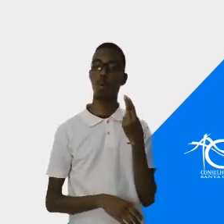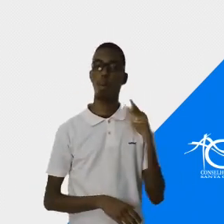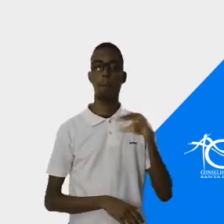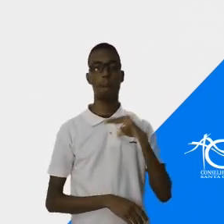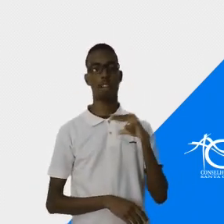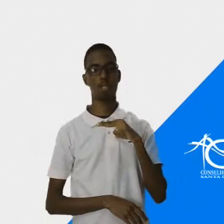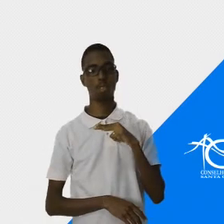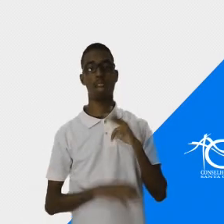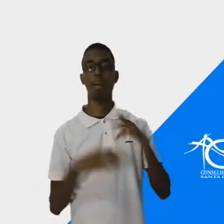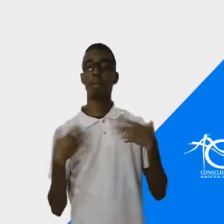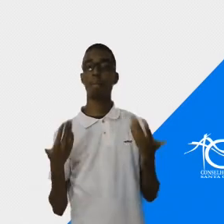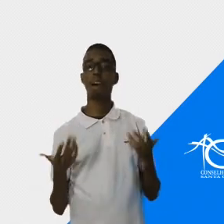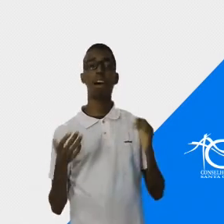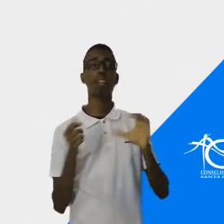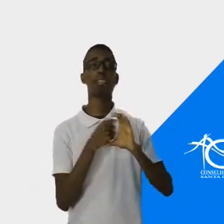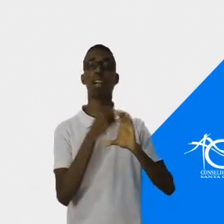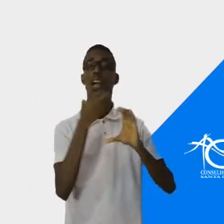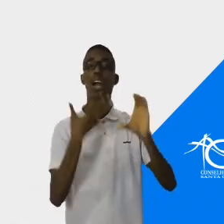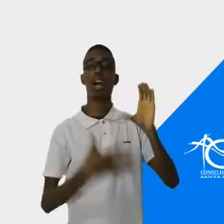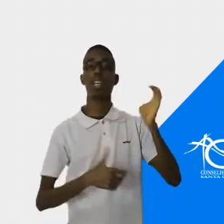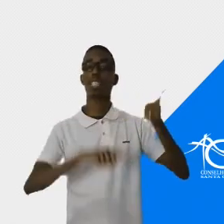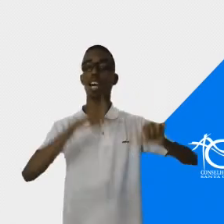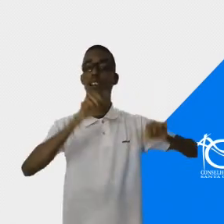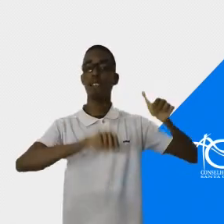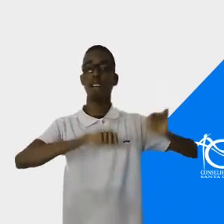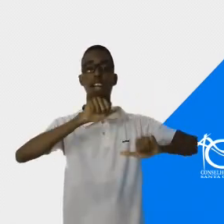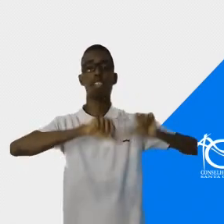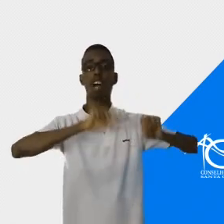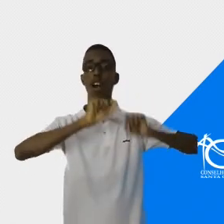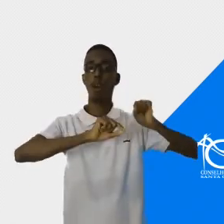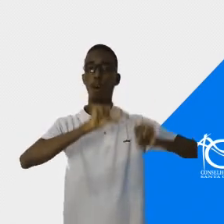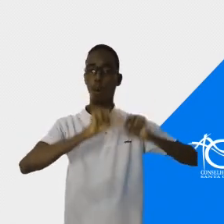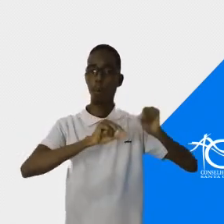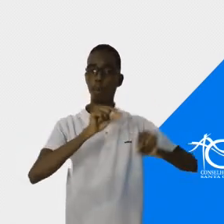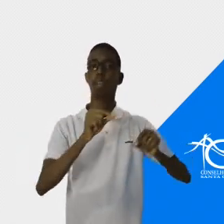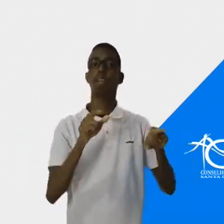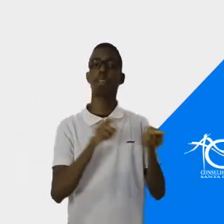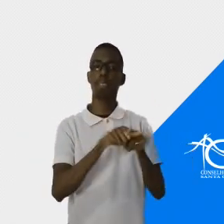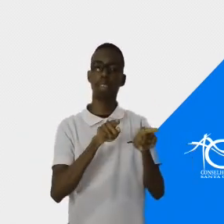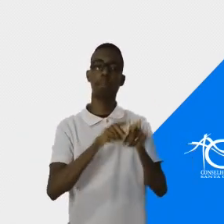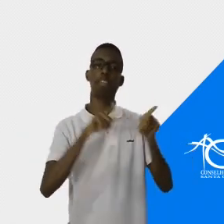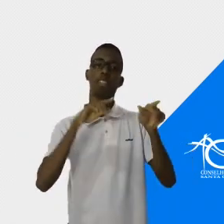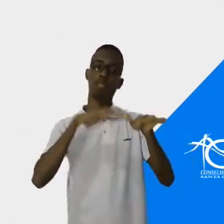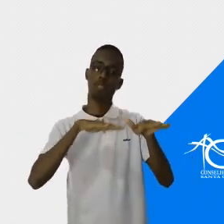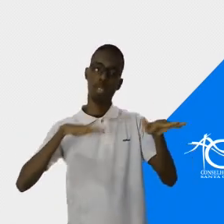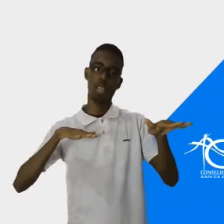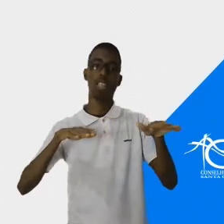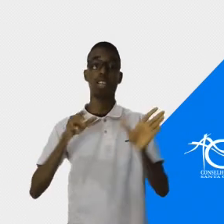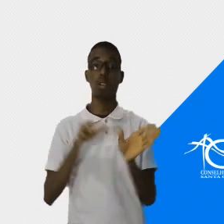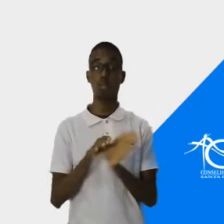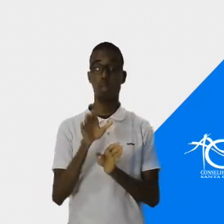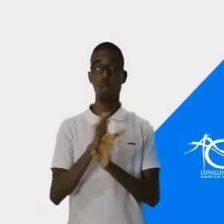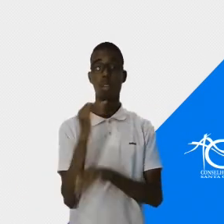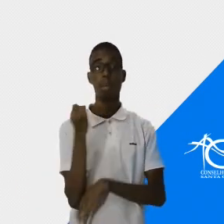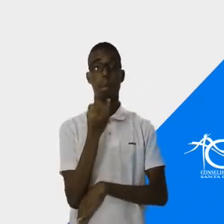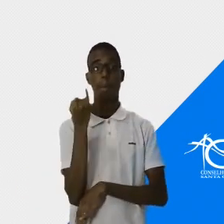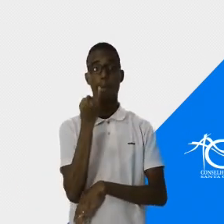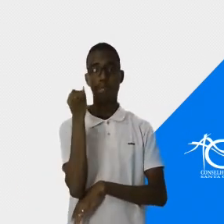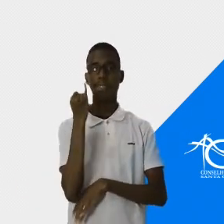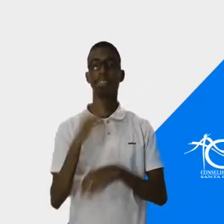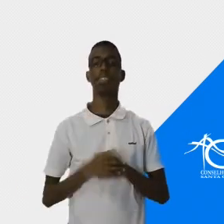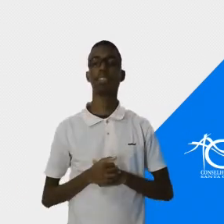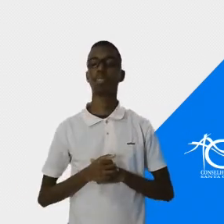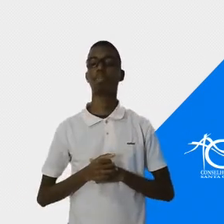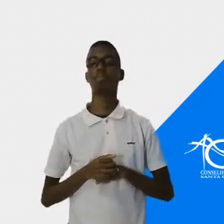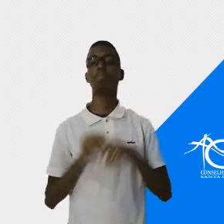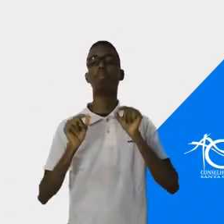avaliações? E que também caracterizam a avaliação psicológica do trânsito, e algumas distinções são importantes. A primeira é que boa parte das avaliações